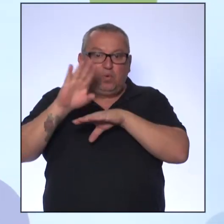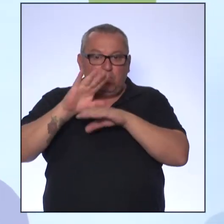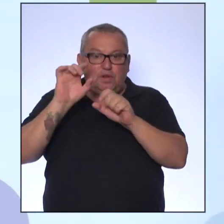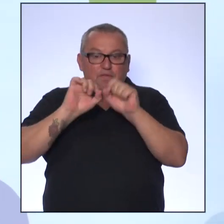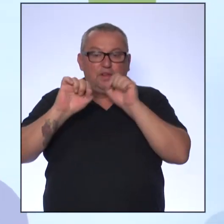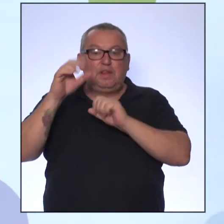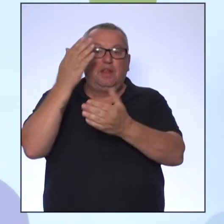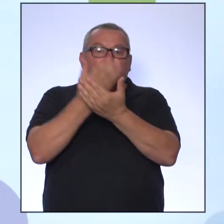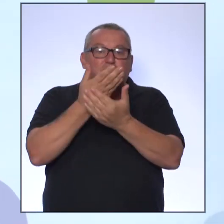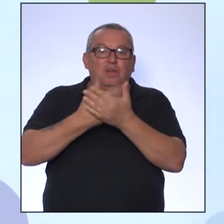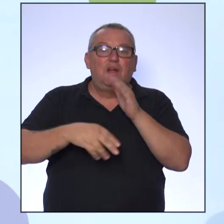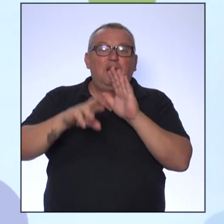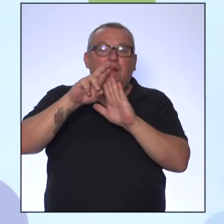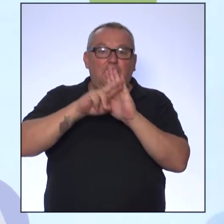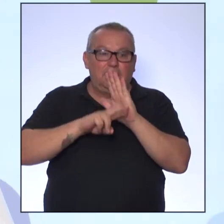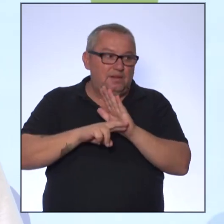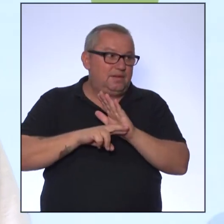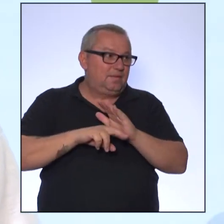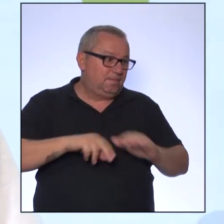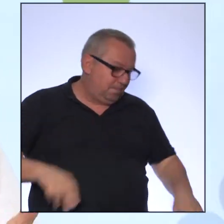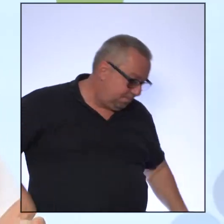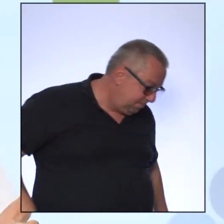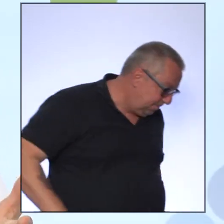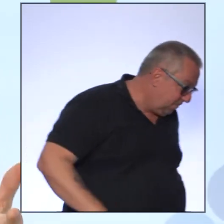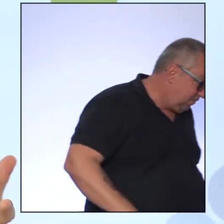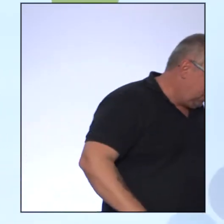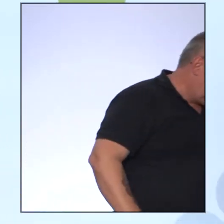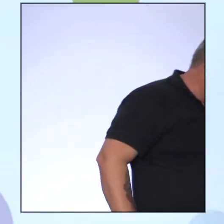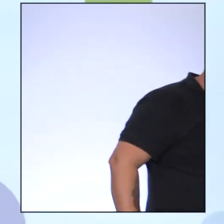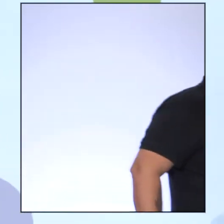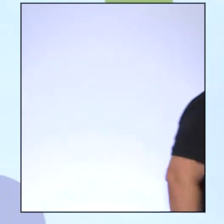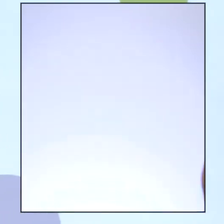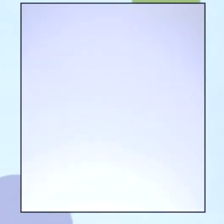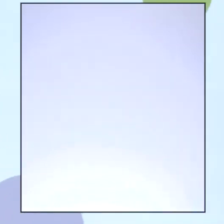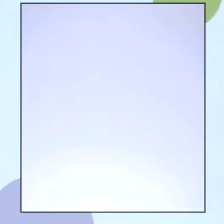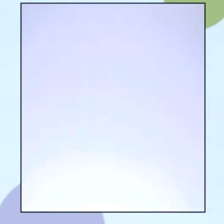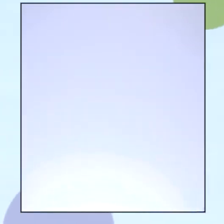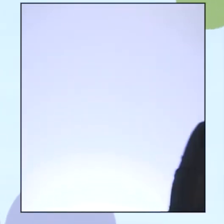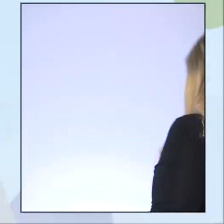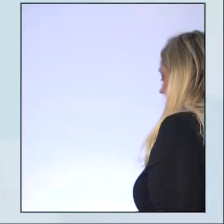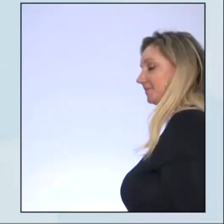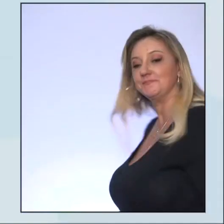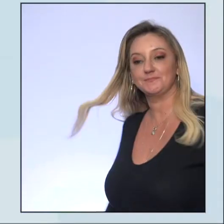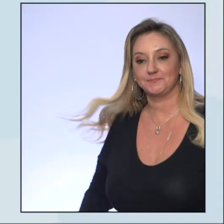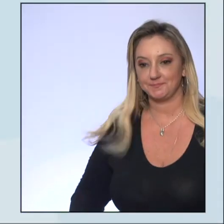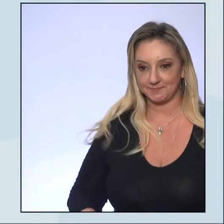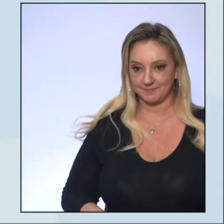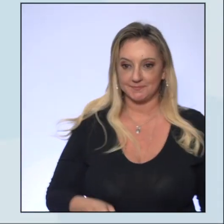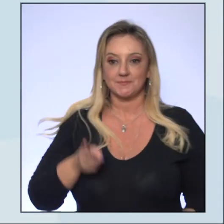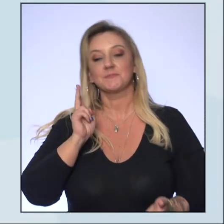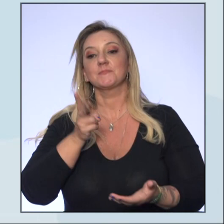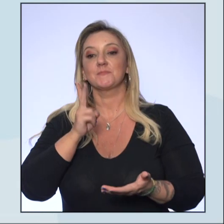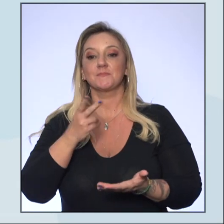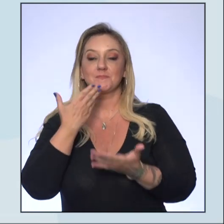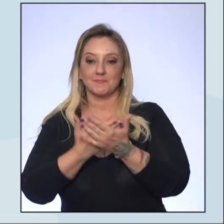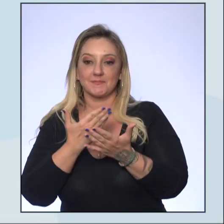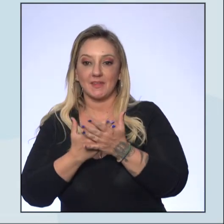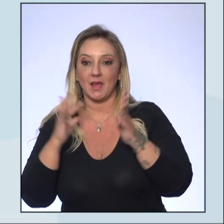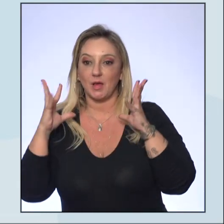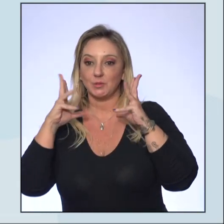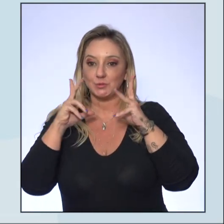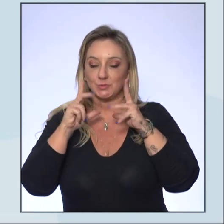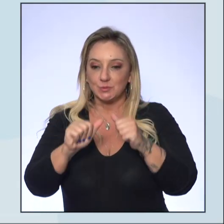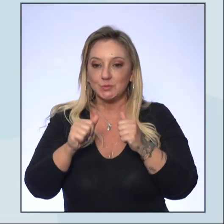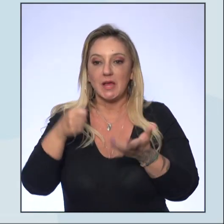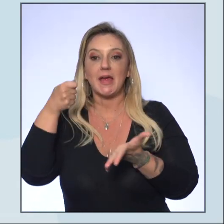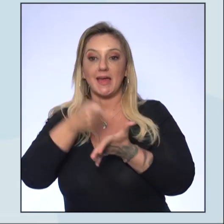e estudar as regras. E permanência estudantil? Permanência estudantil é tudo que vem para garantir